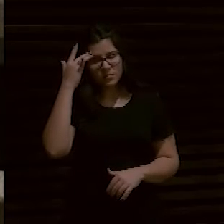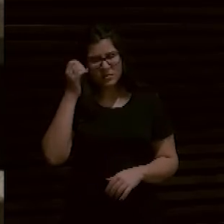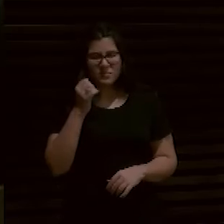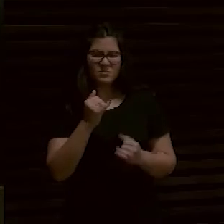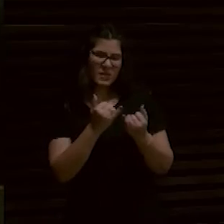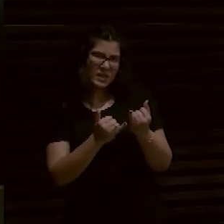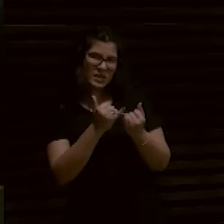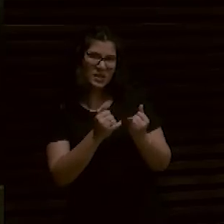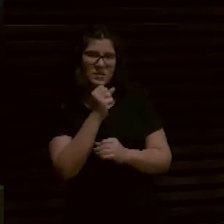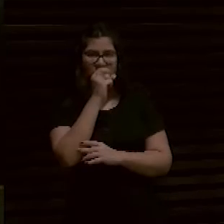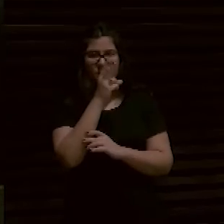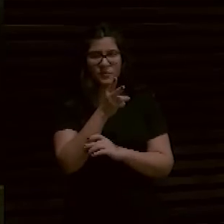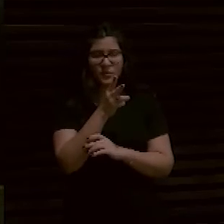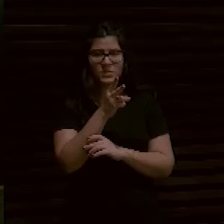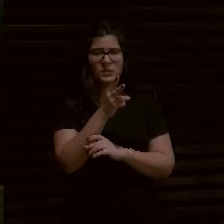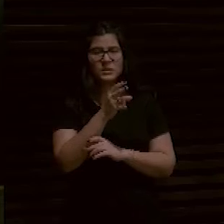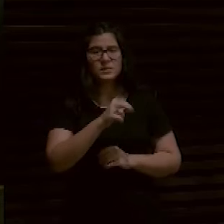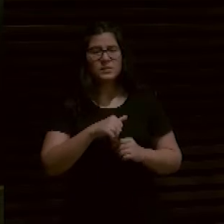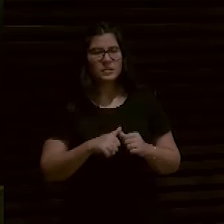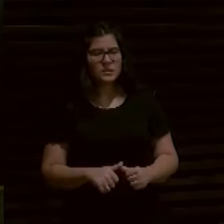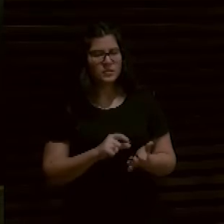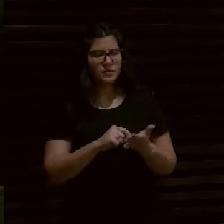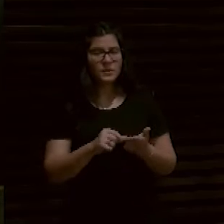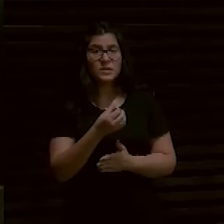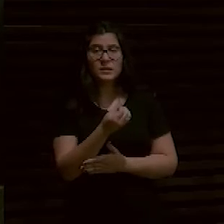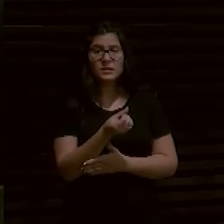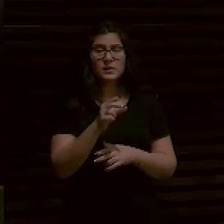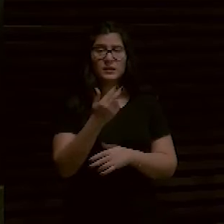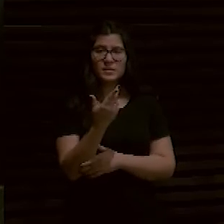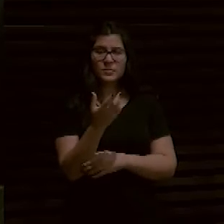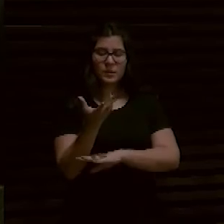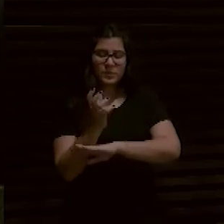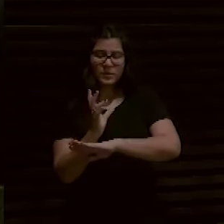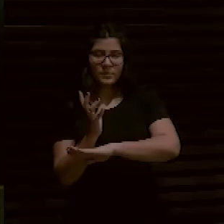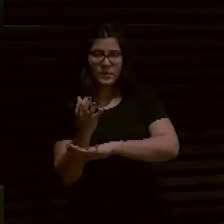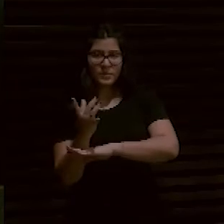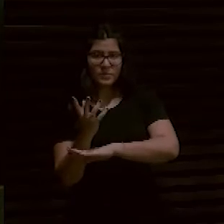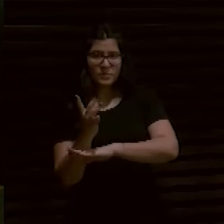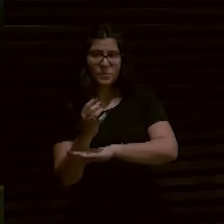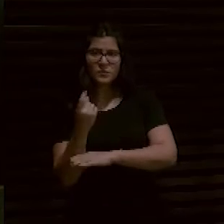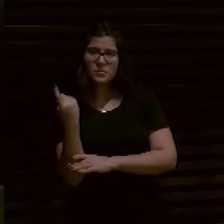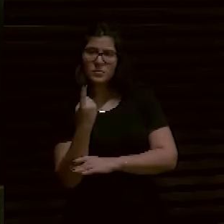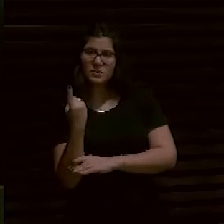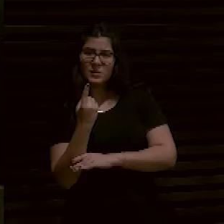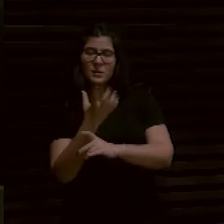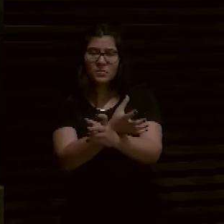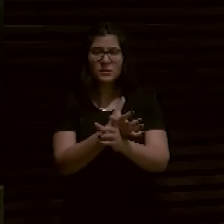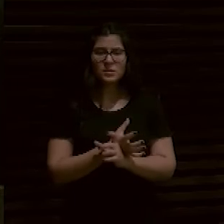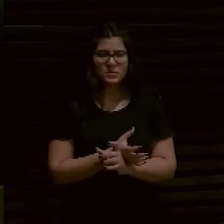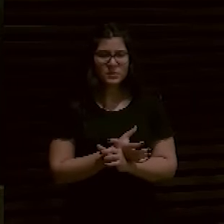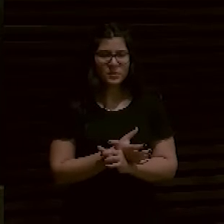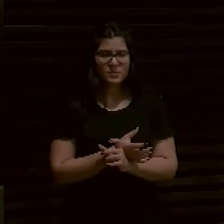forte, está no verso 6. Porque será como o arbusto solitário no deserto, e